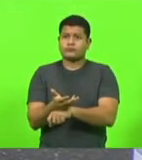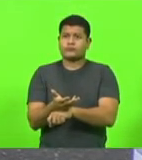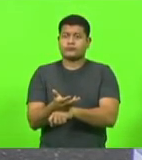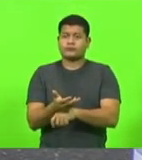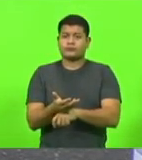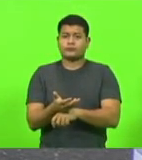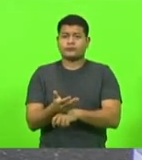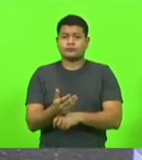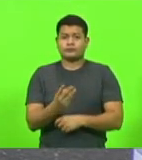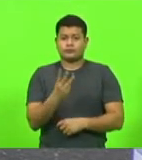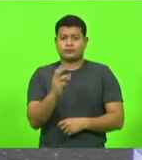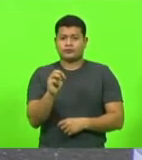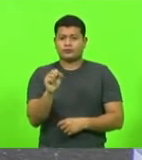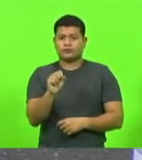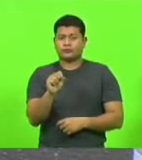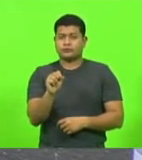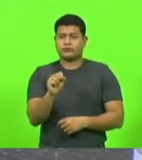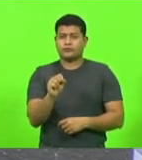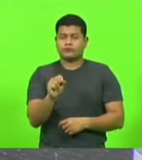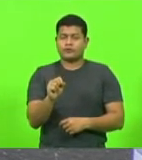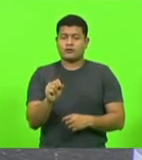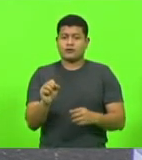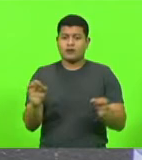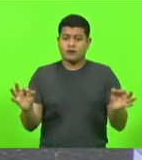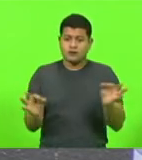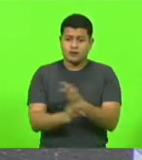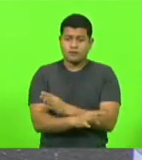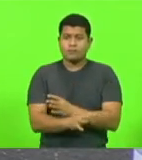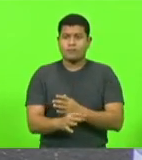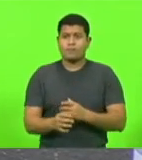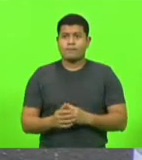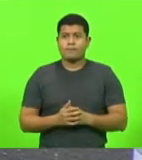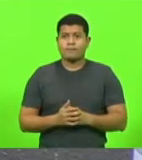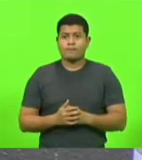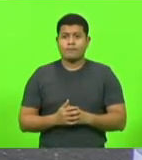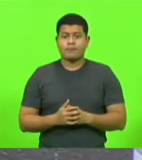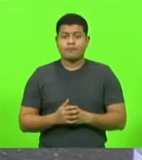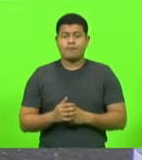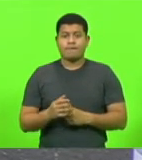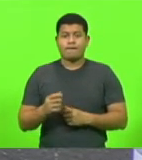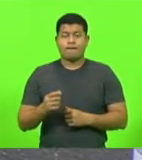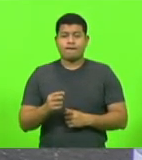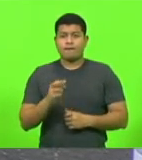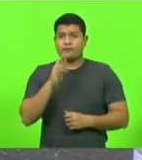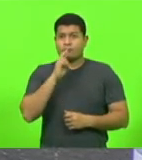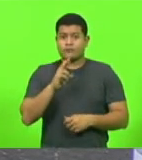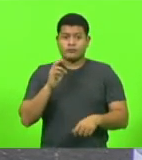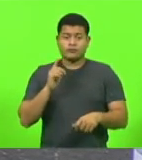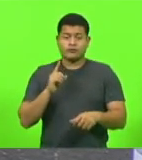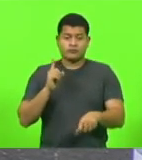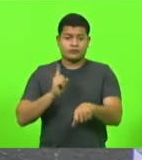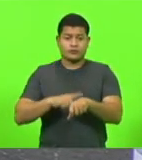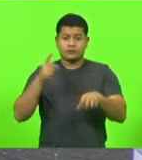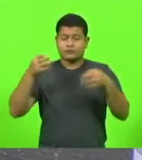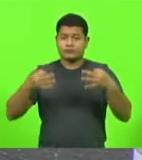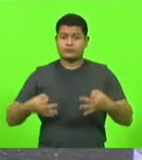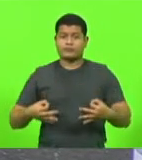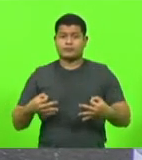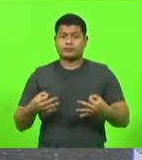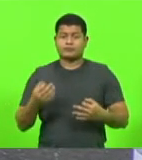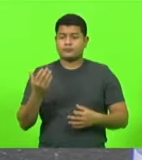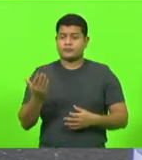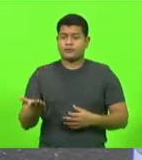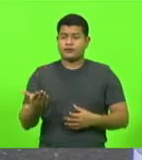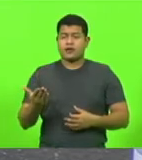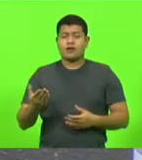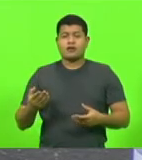30 segundos. Para concluir, senhor presidente, respondendo no tempo devido àquele que